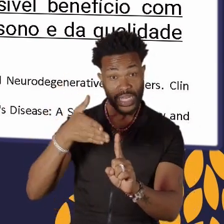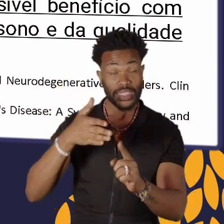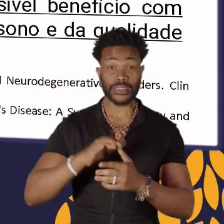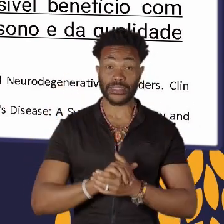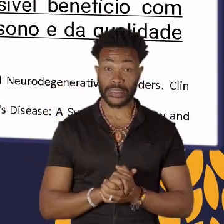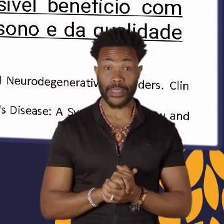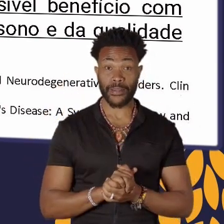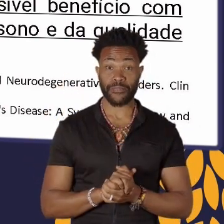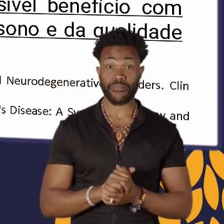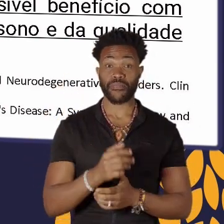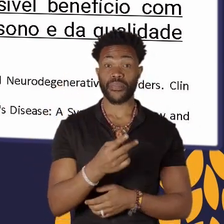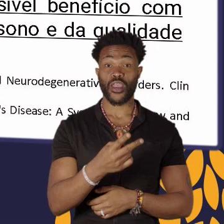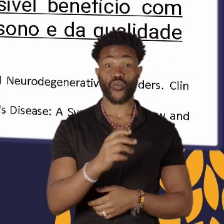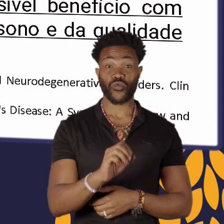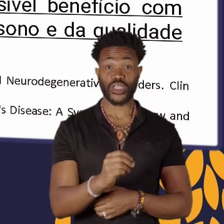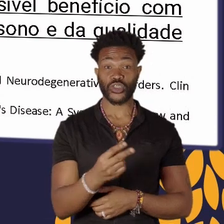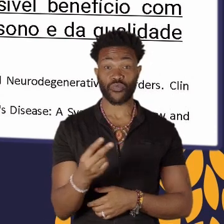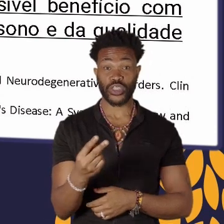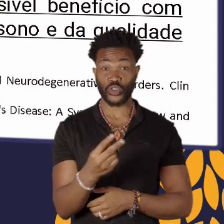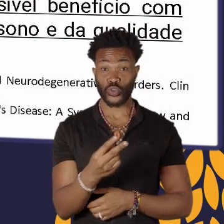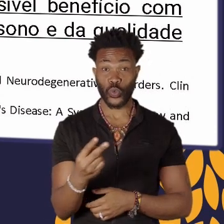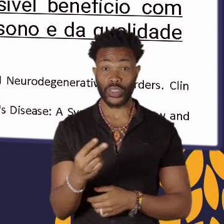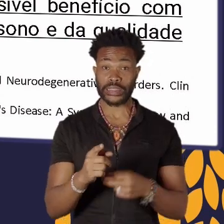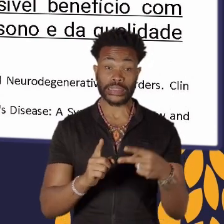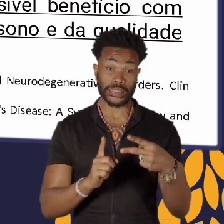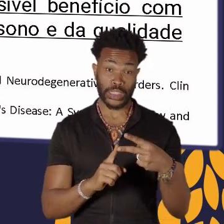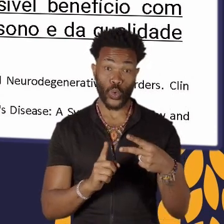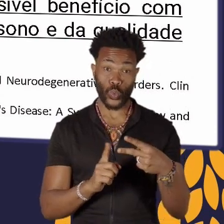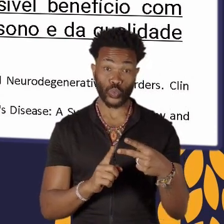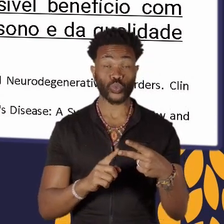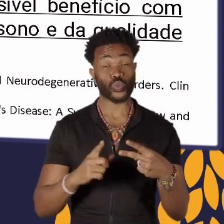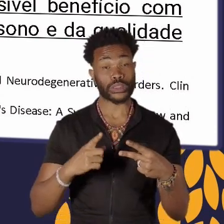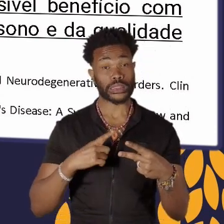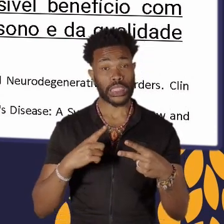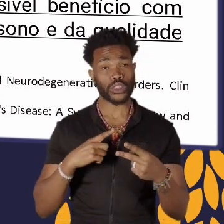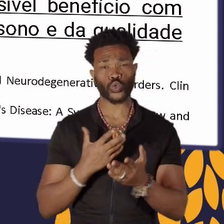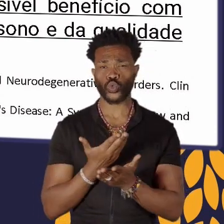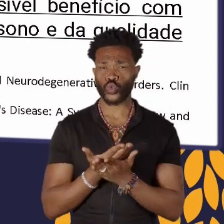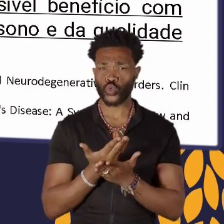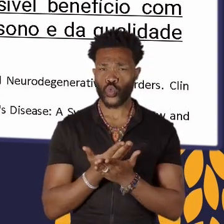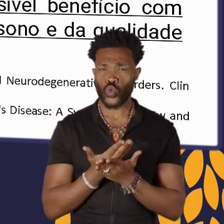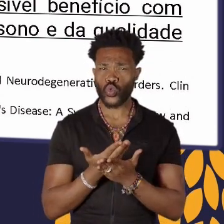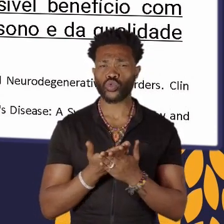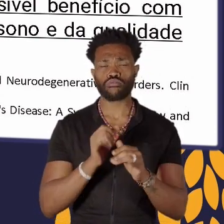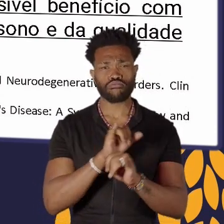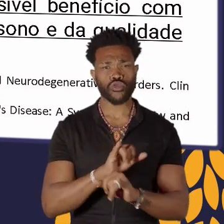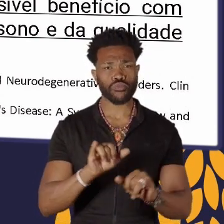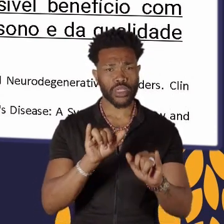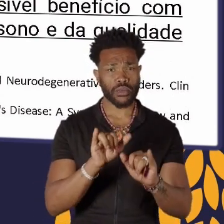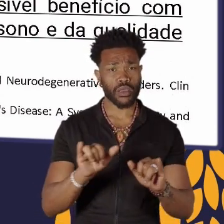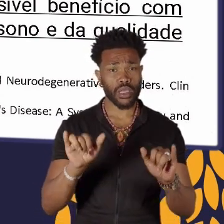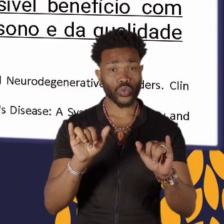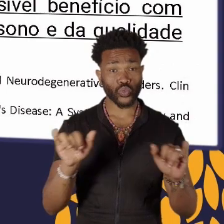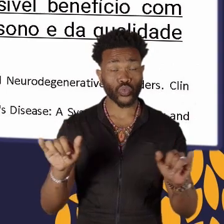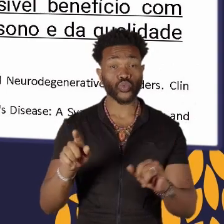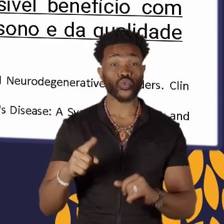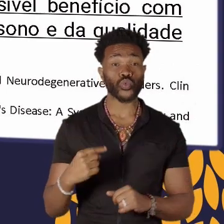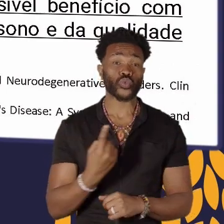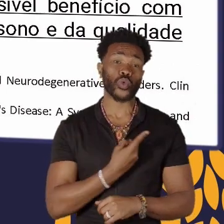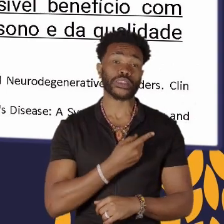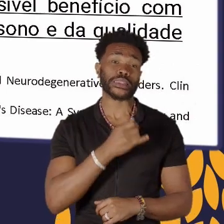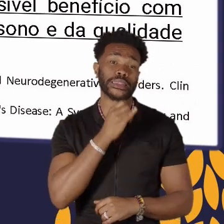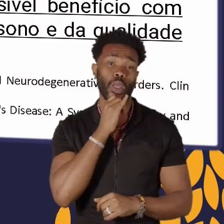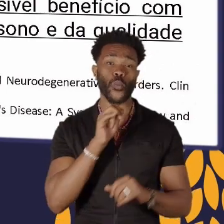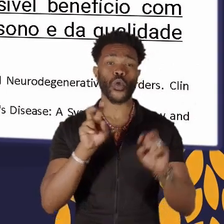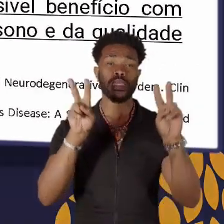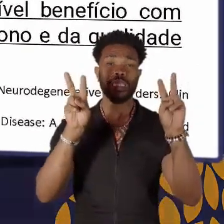de 2022, por exemplo, esse segundo. Enfim, tem um volume de estudos que vêm sendo publicados. E o que a gente, por exemplo, na